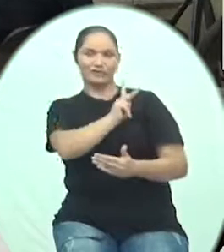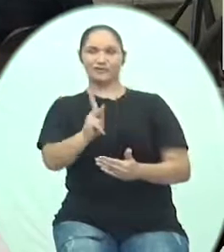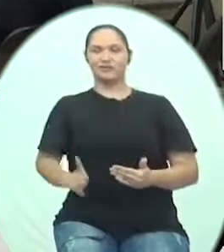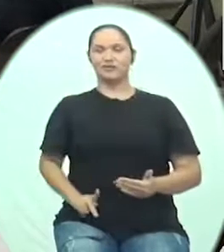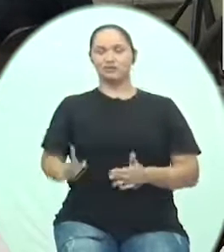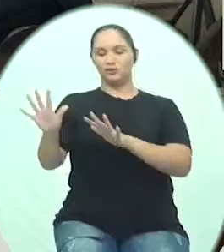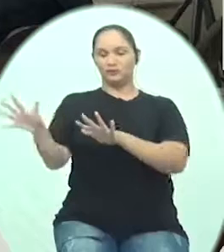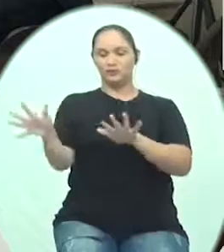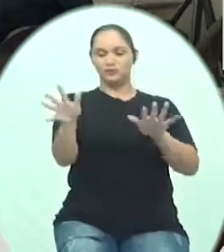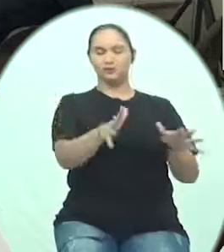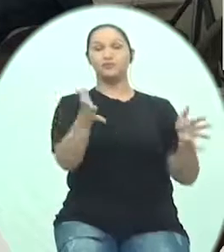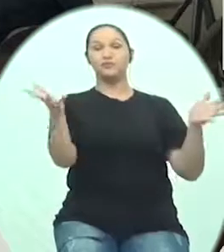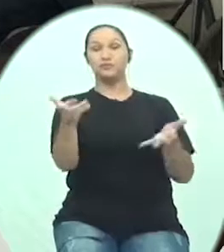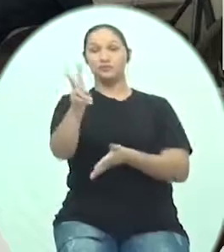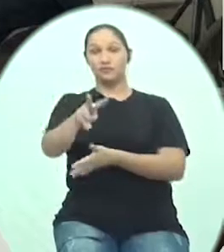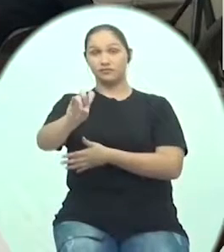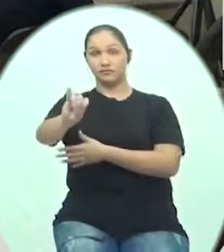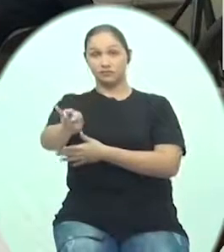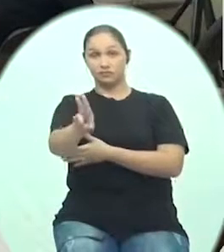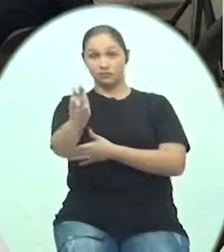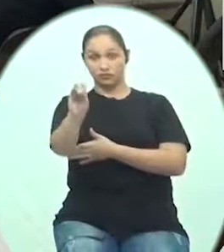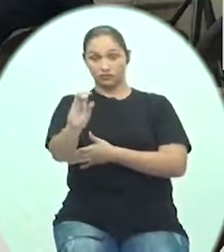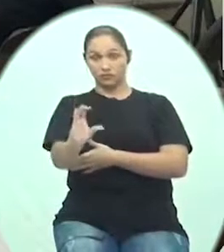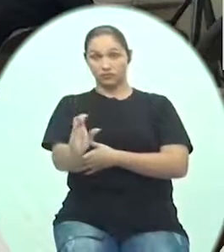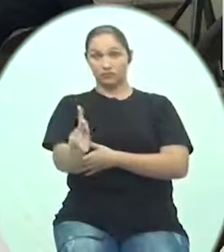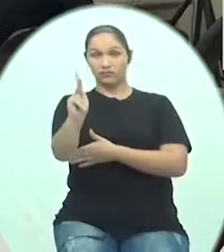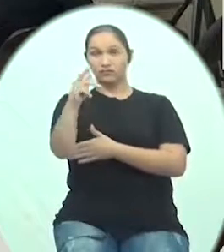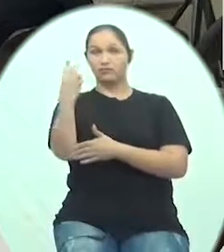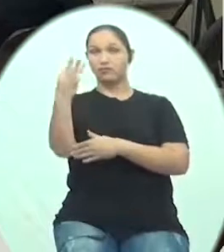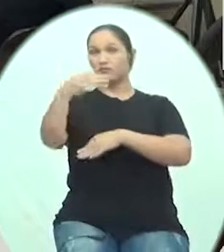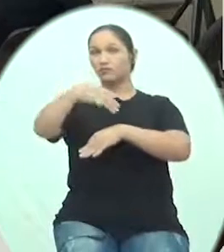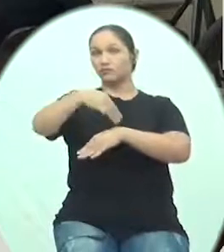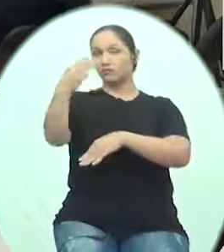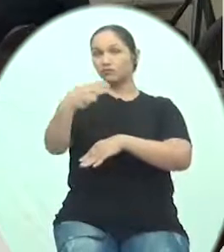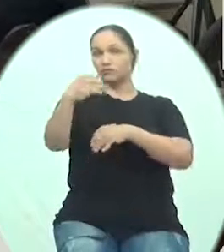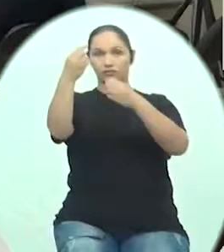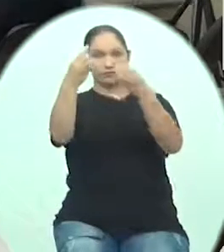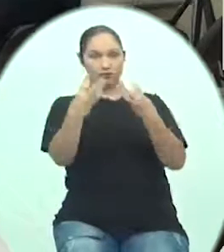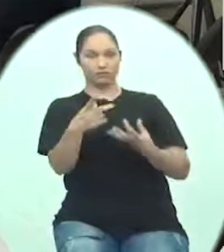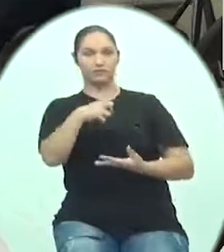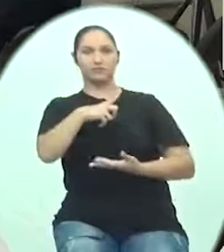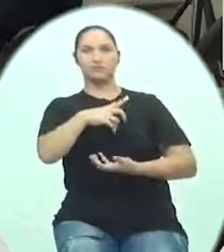com a palavra o vereador Júlio cisque vossa excelência dispõe 3 minutos e